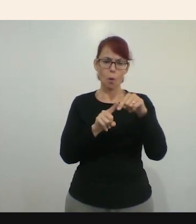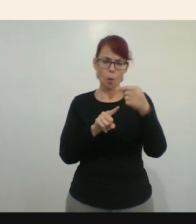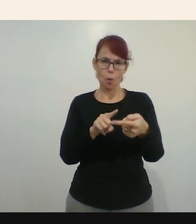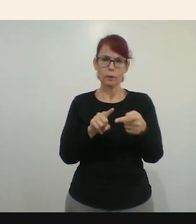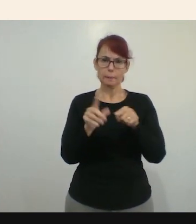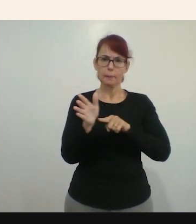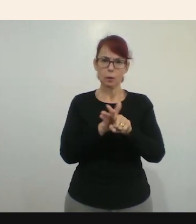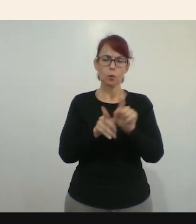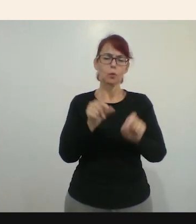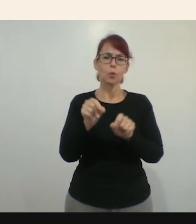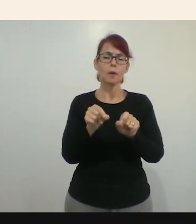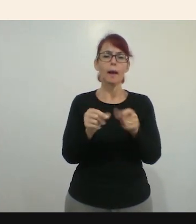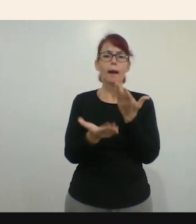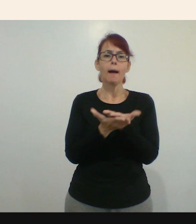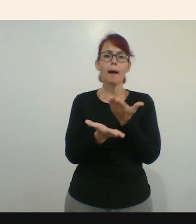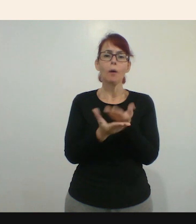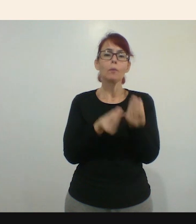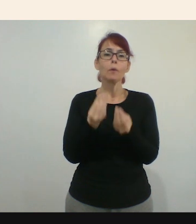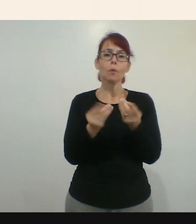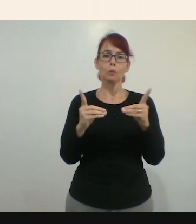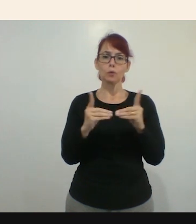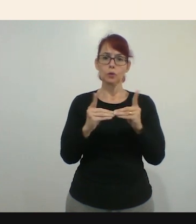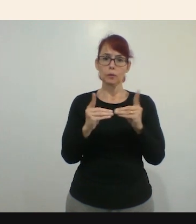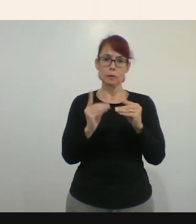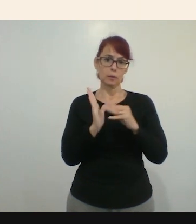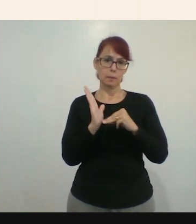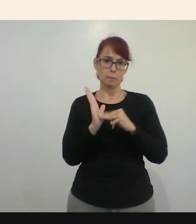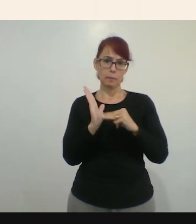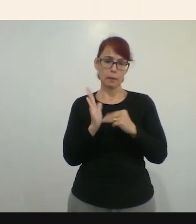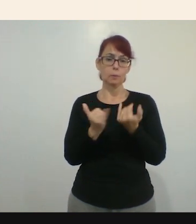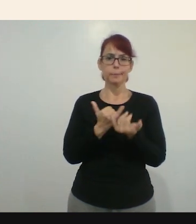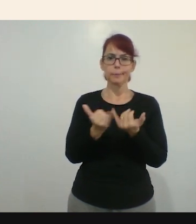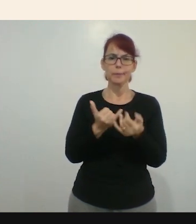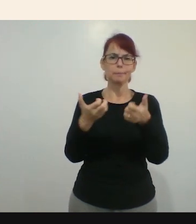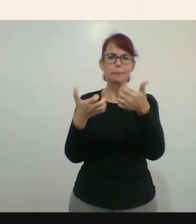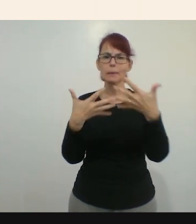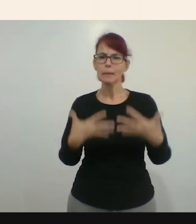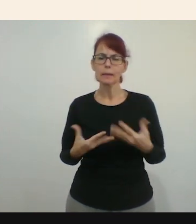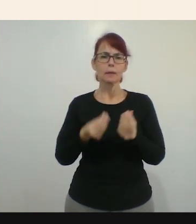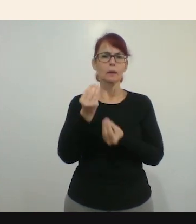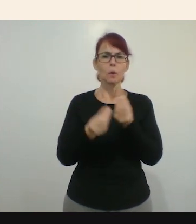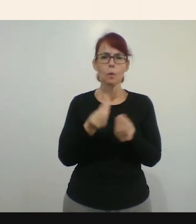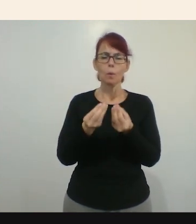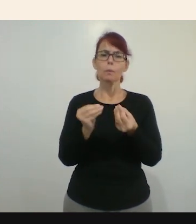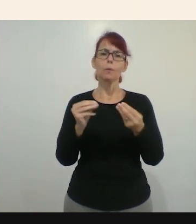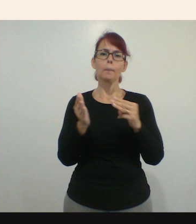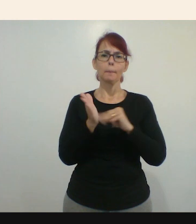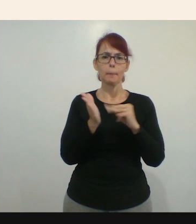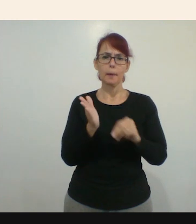sentido, quais são as dinâmicas da sala de aula? Então, explique ao máximo as formas e